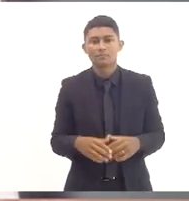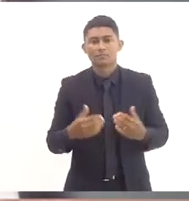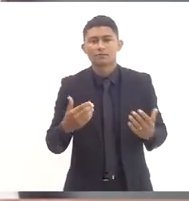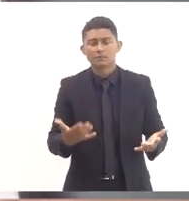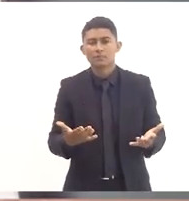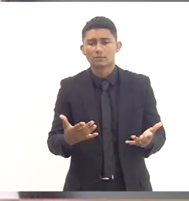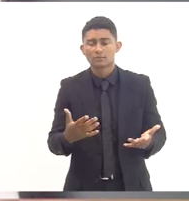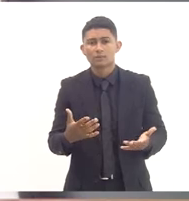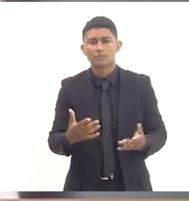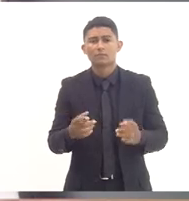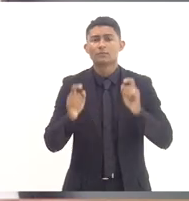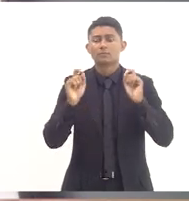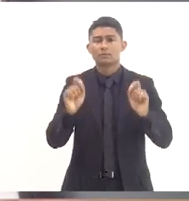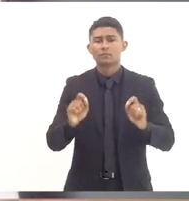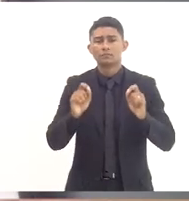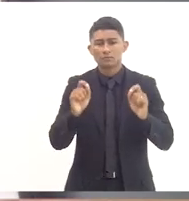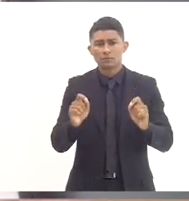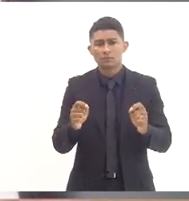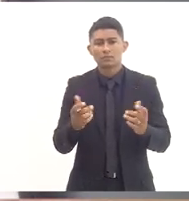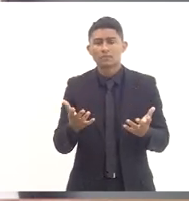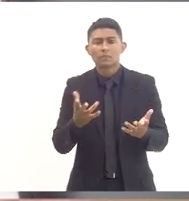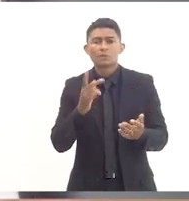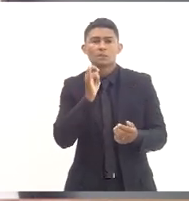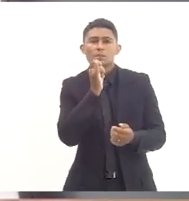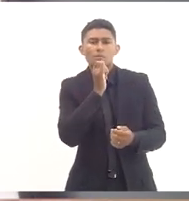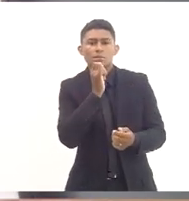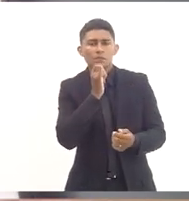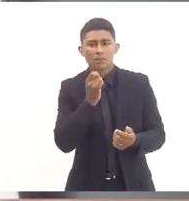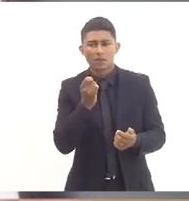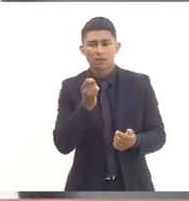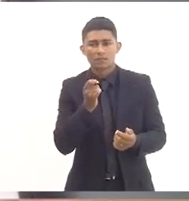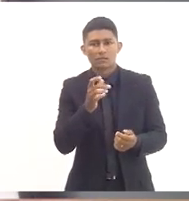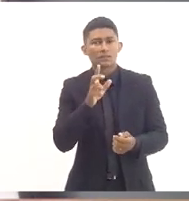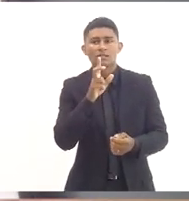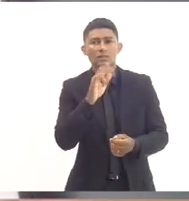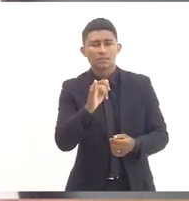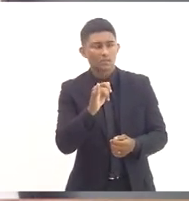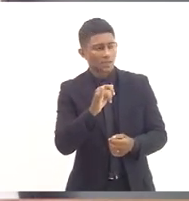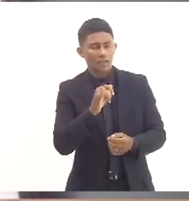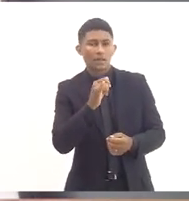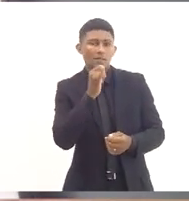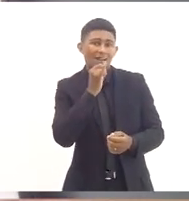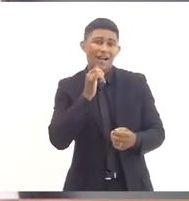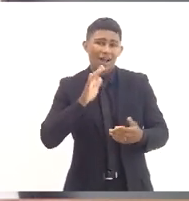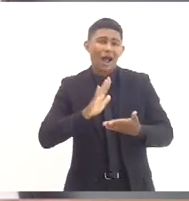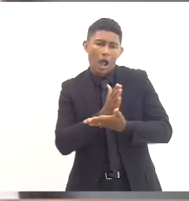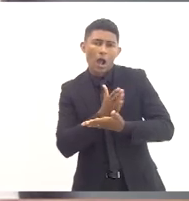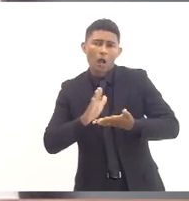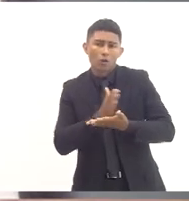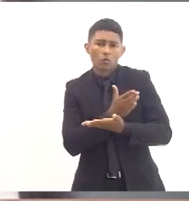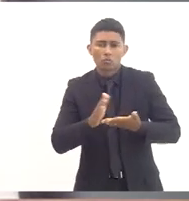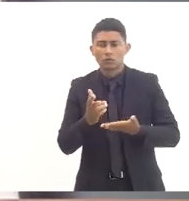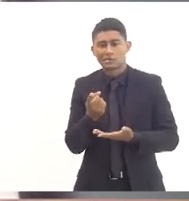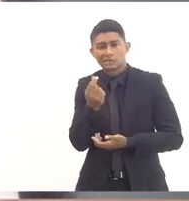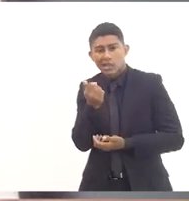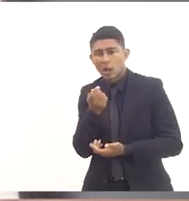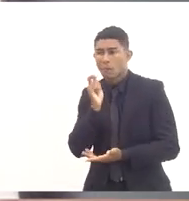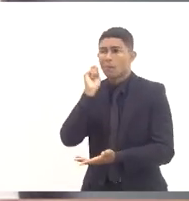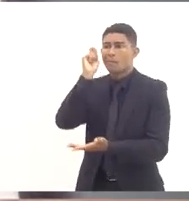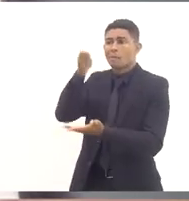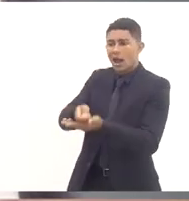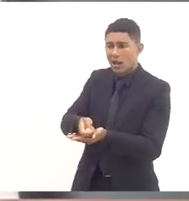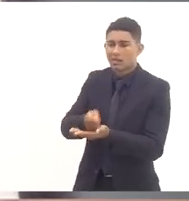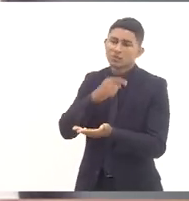que se tem né se não for pelo pela falta de condições financeiras de pagar uma pessoa para ajudar